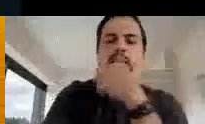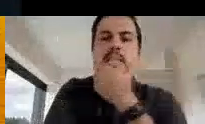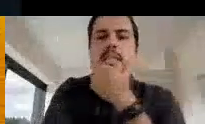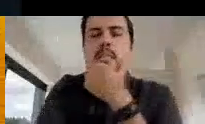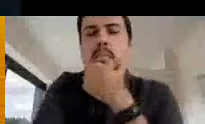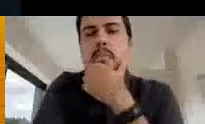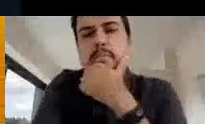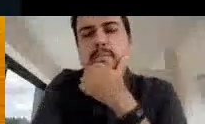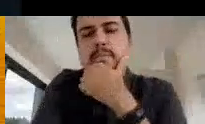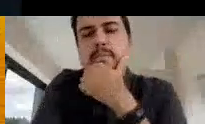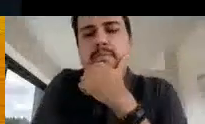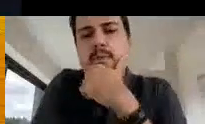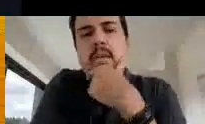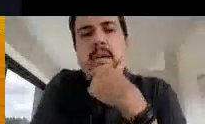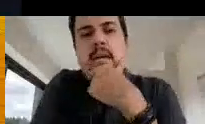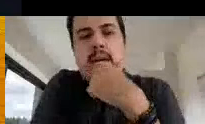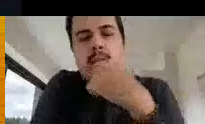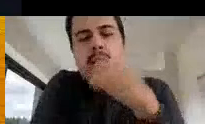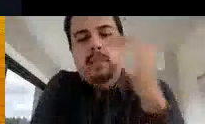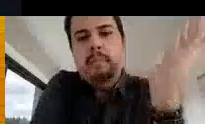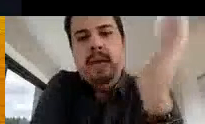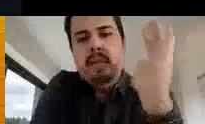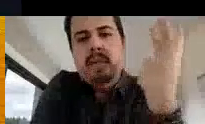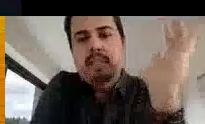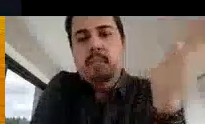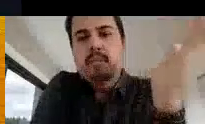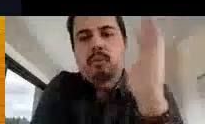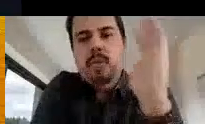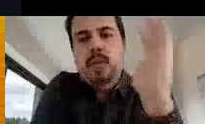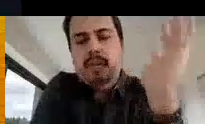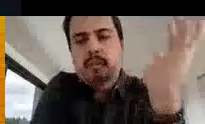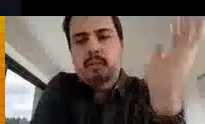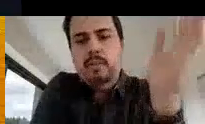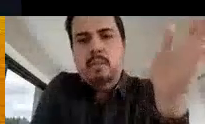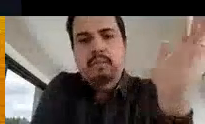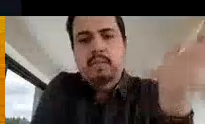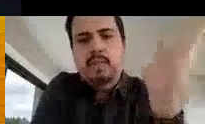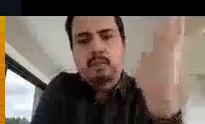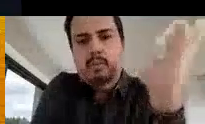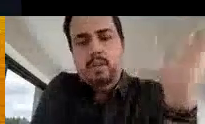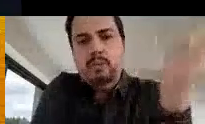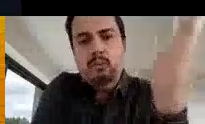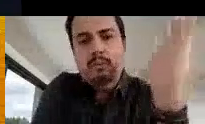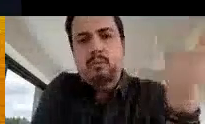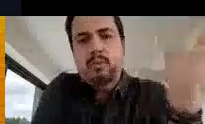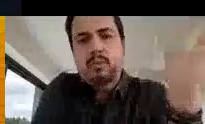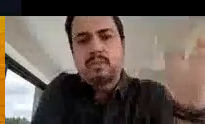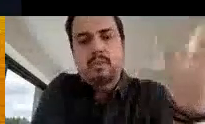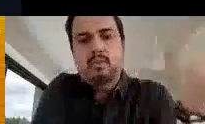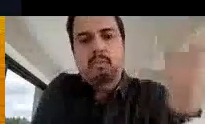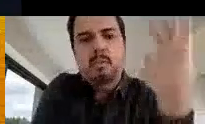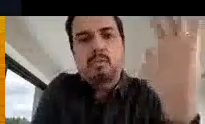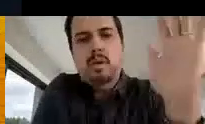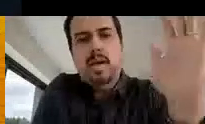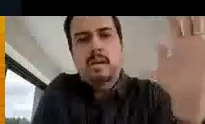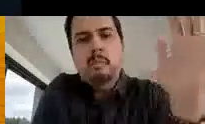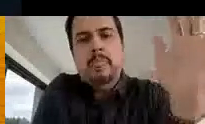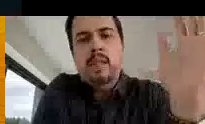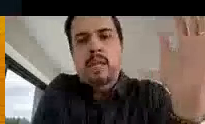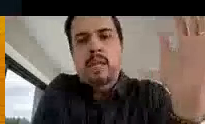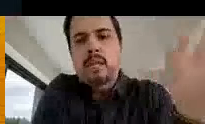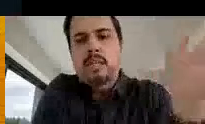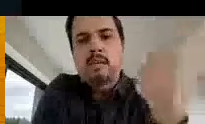um site e eu vejo que existe uma métrica de abandono de carrinho. Vocês devem fazer isso, eu faço isso, todo mundo faz isso. Você bota um